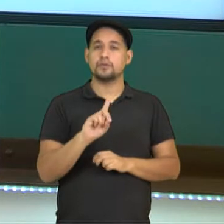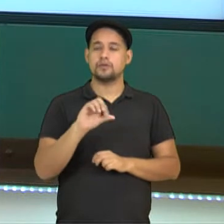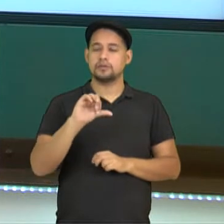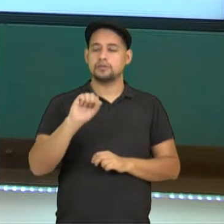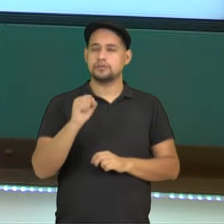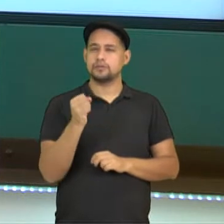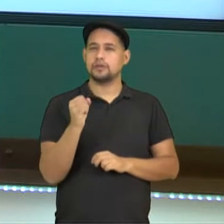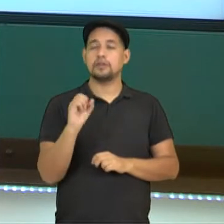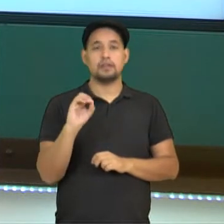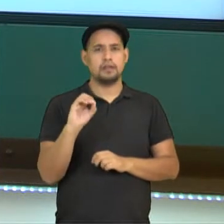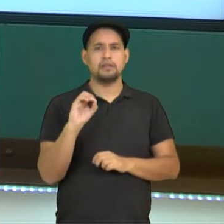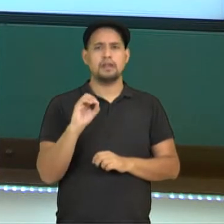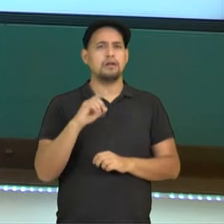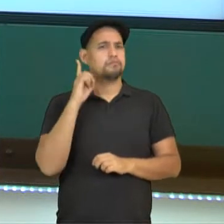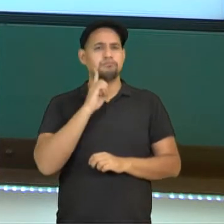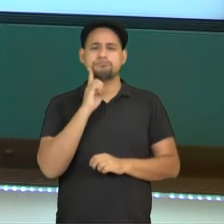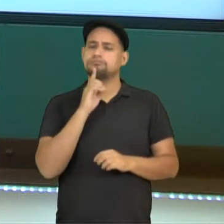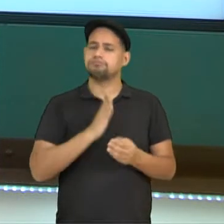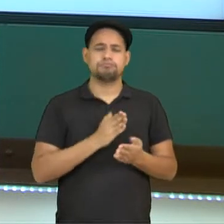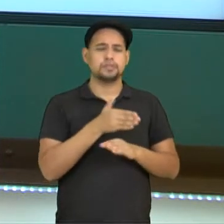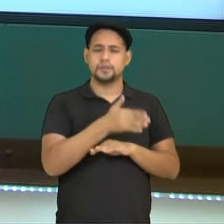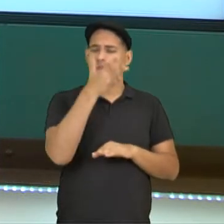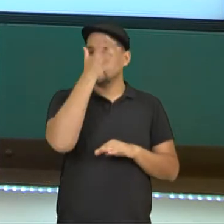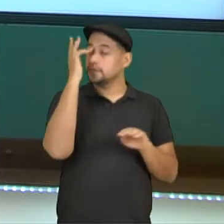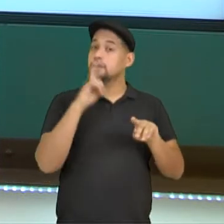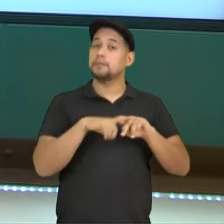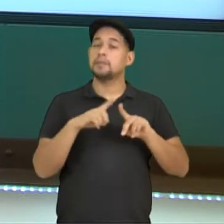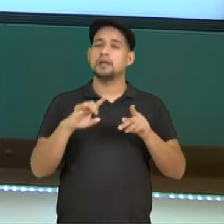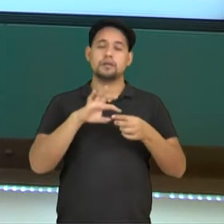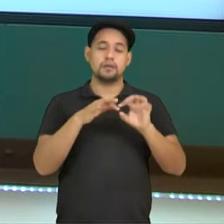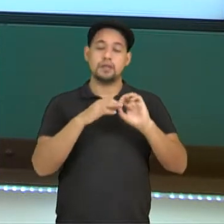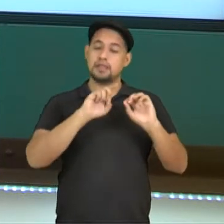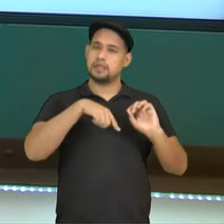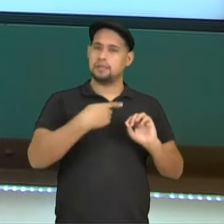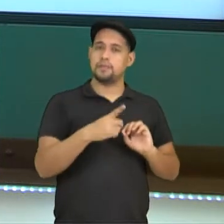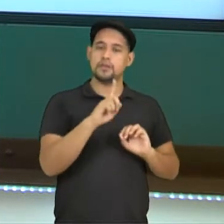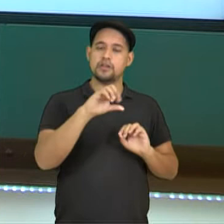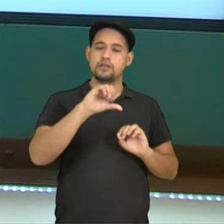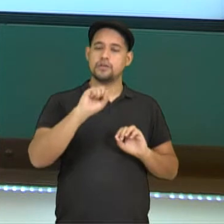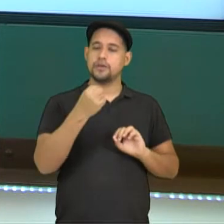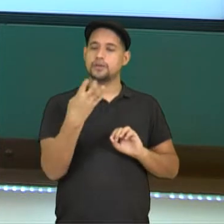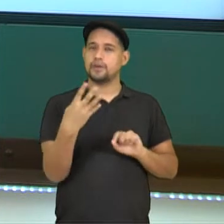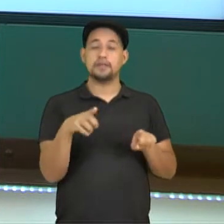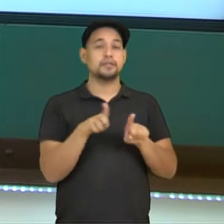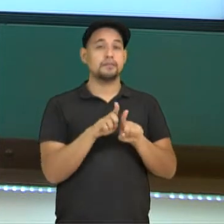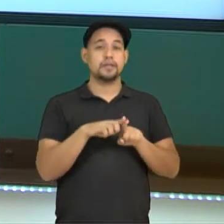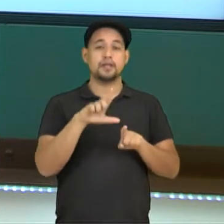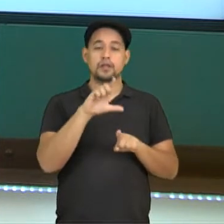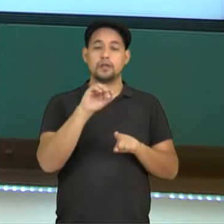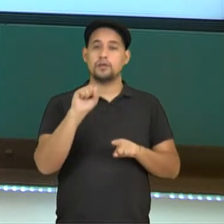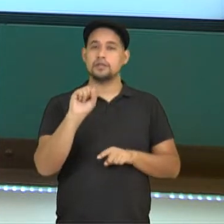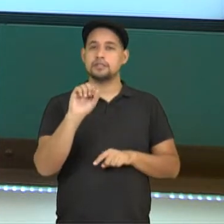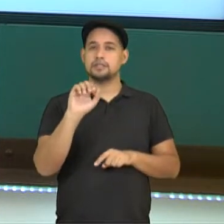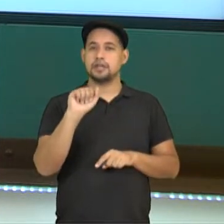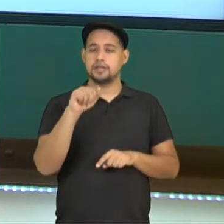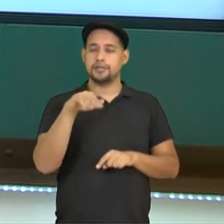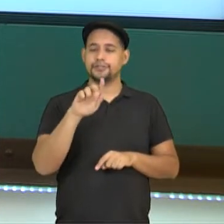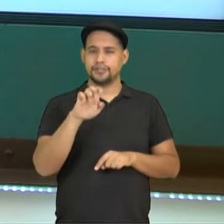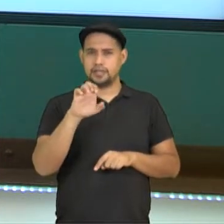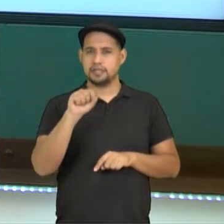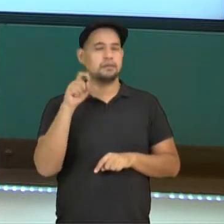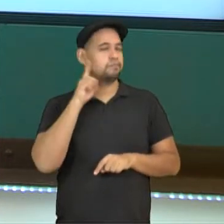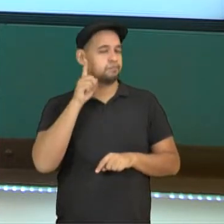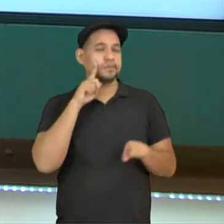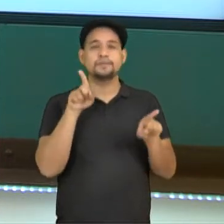não enviaram atletas e, como resposta, na Olimpíada seguinte, em 1984, em Los Angeles, Estados Unidos, a União